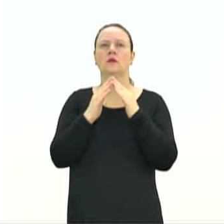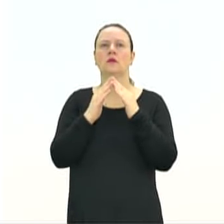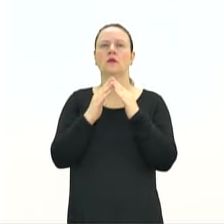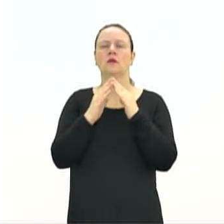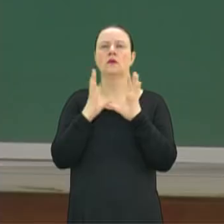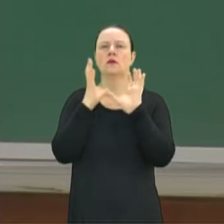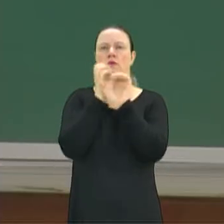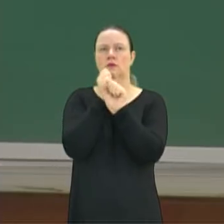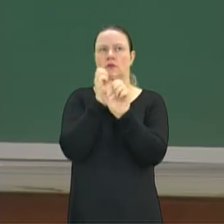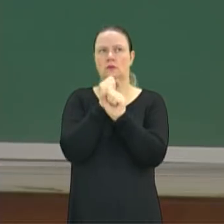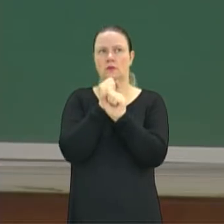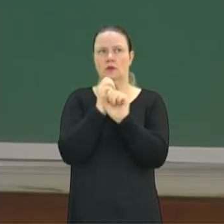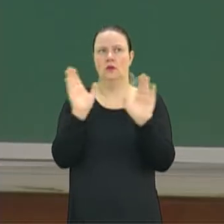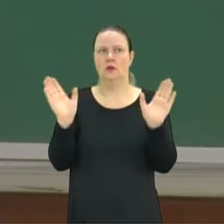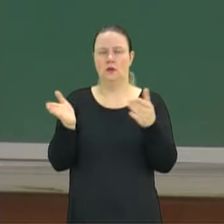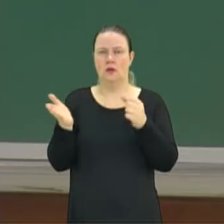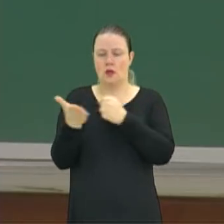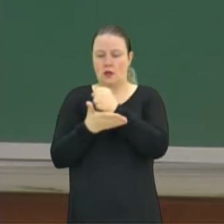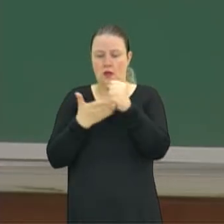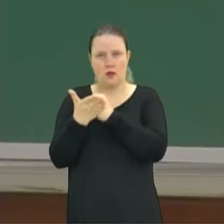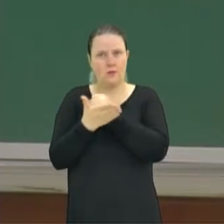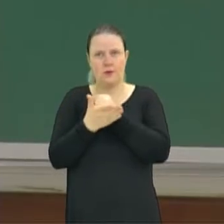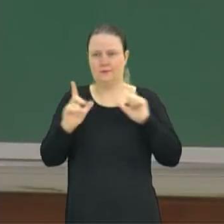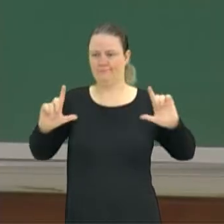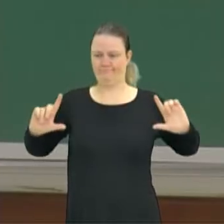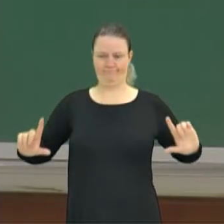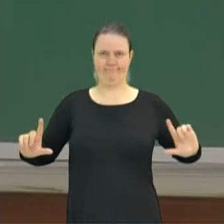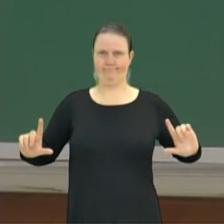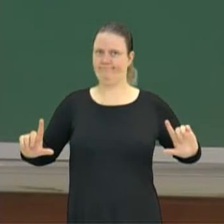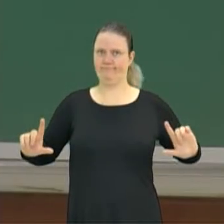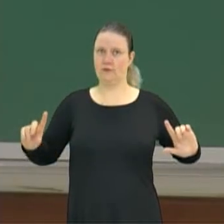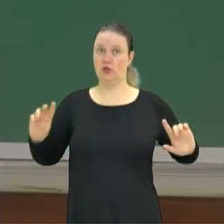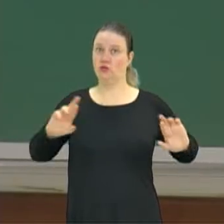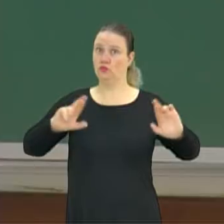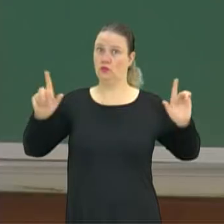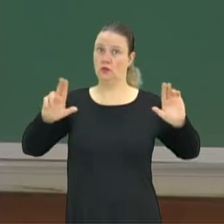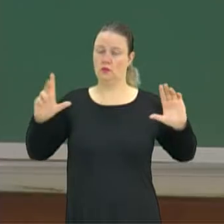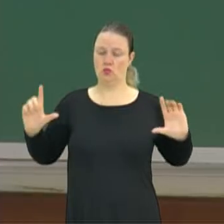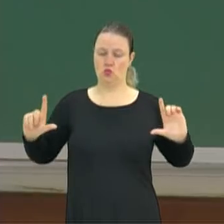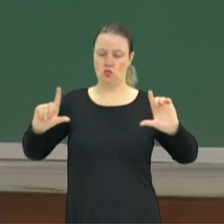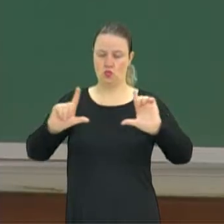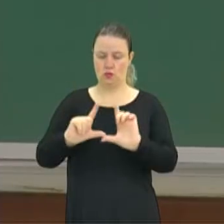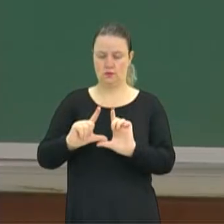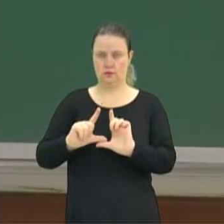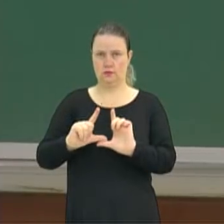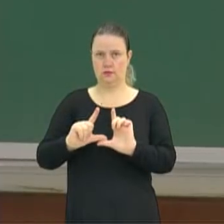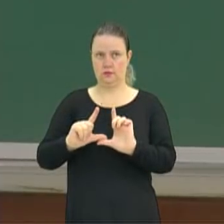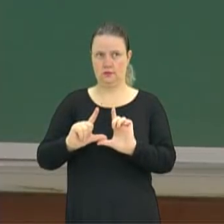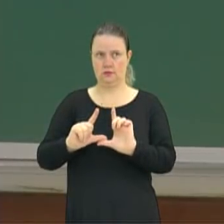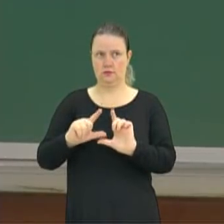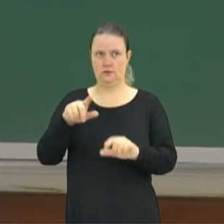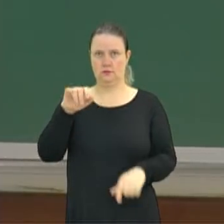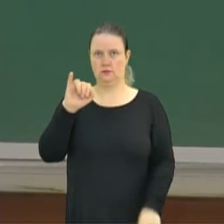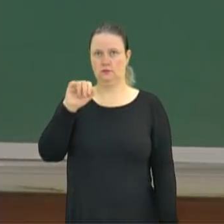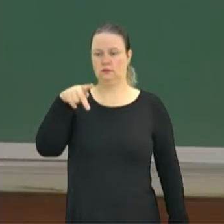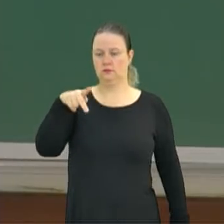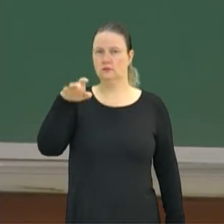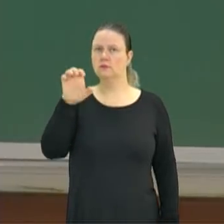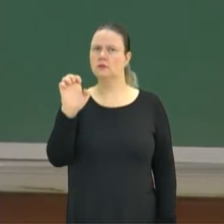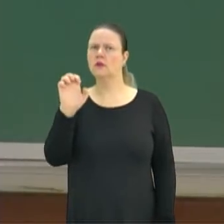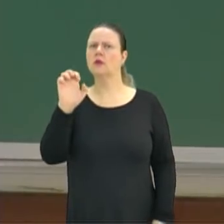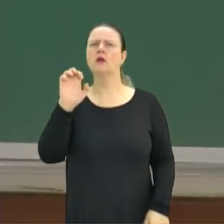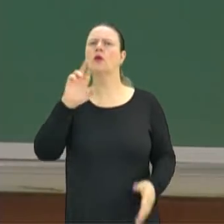invertida. De volta, ó, a base não é a maior agora. Quando que isso acontece? Olha lá, o que eu tinha falado para vocês. Um ipê, uma árvore